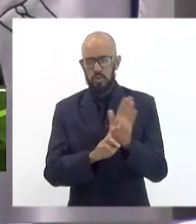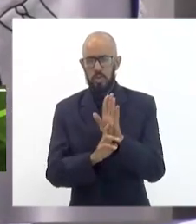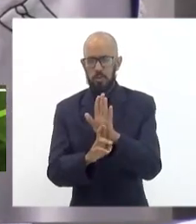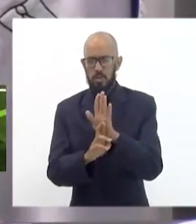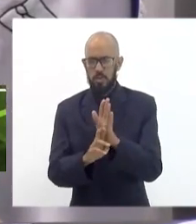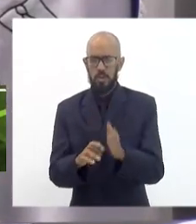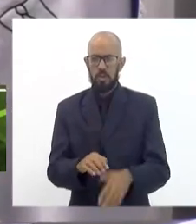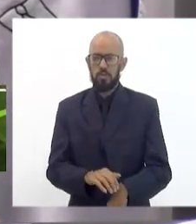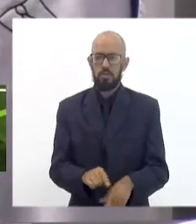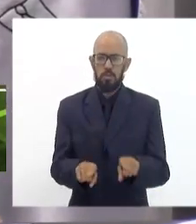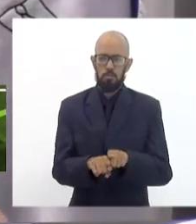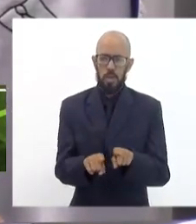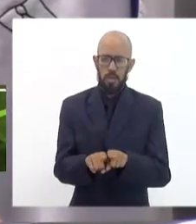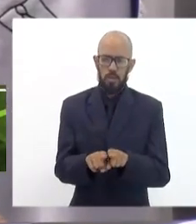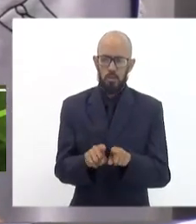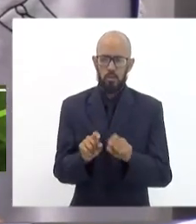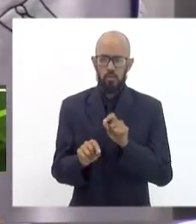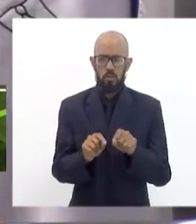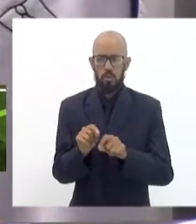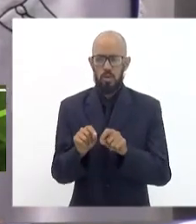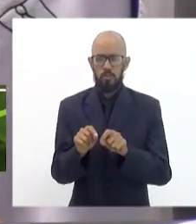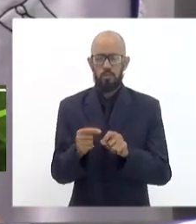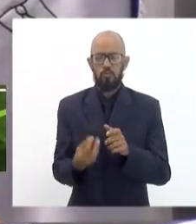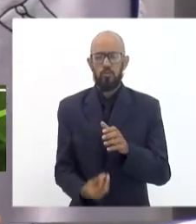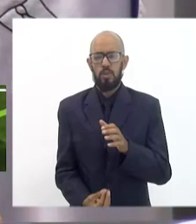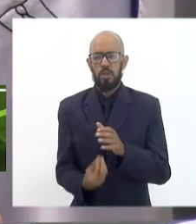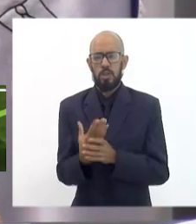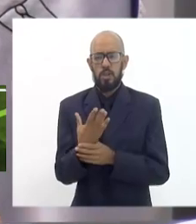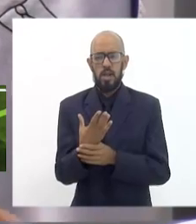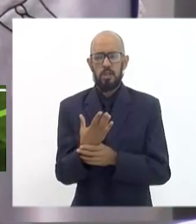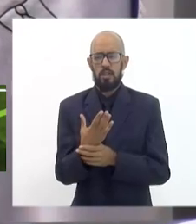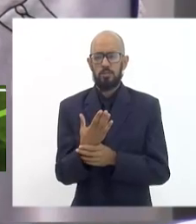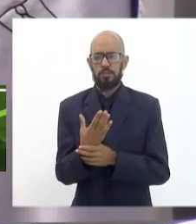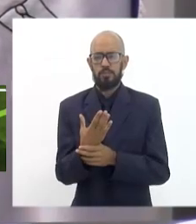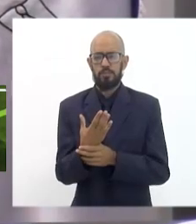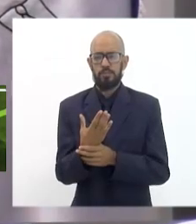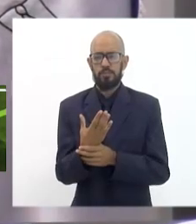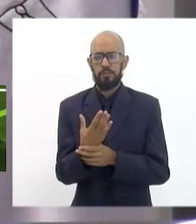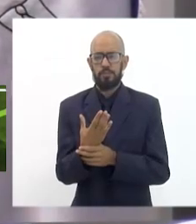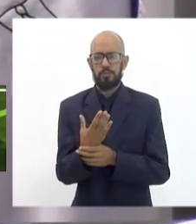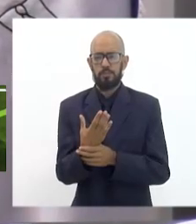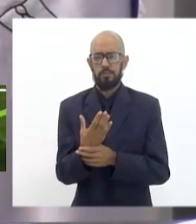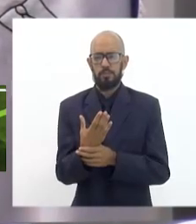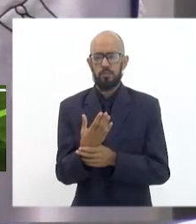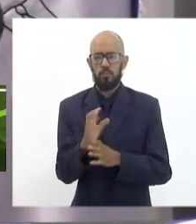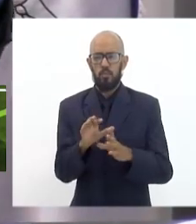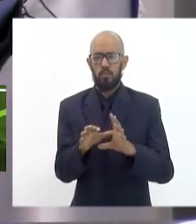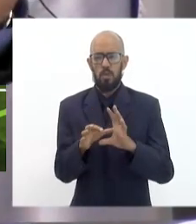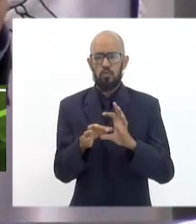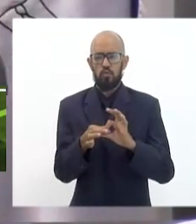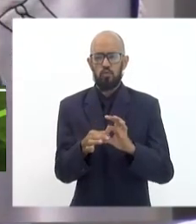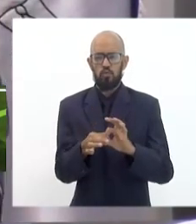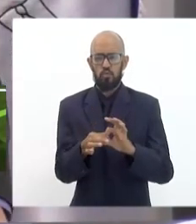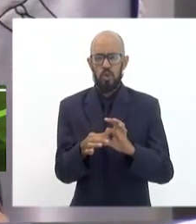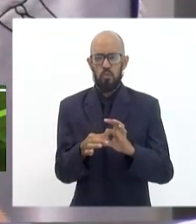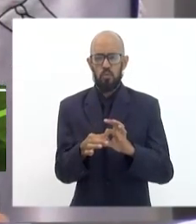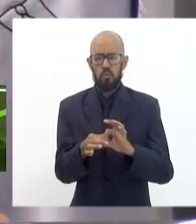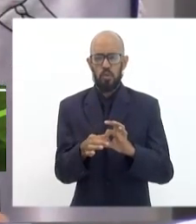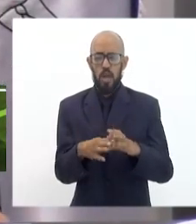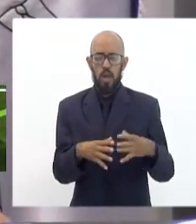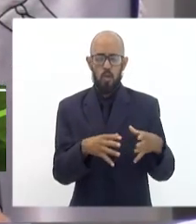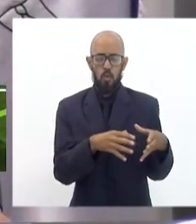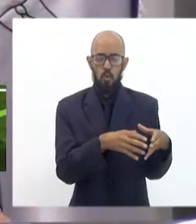instituições ela foi criada se for uma junção das